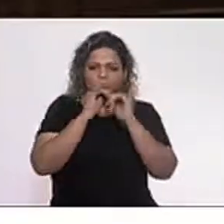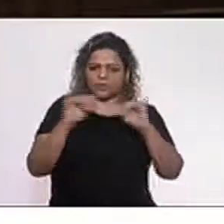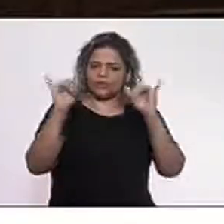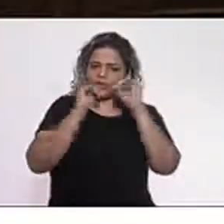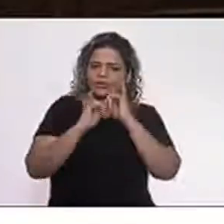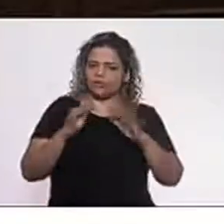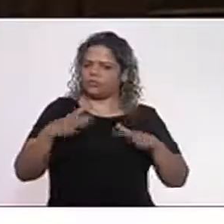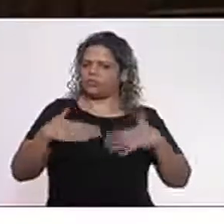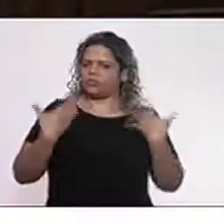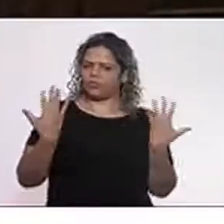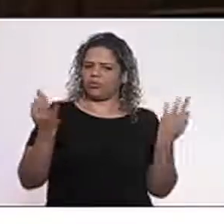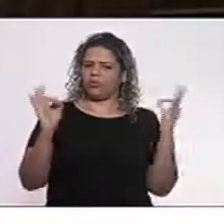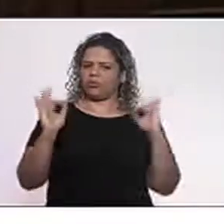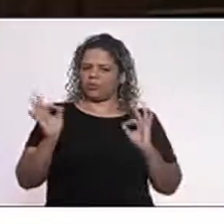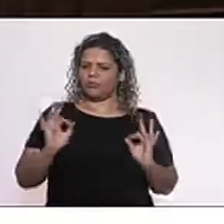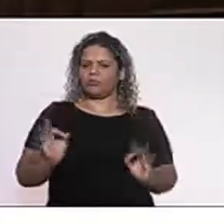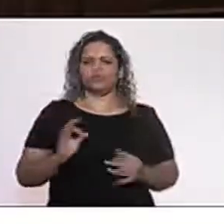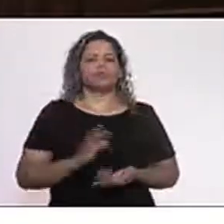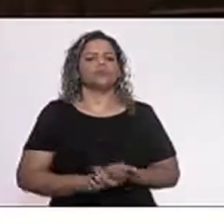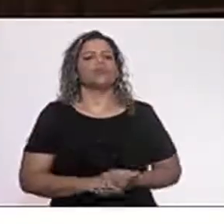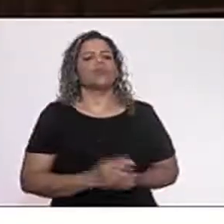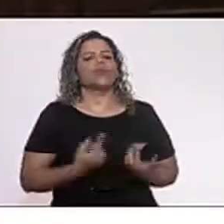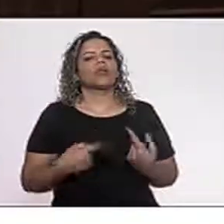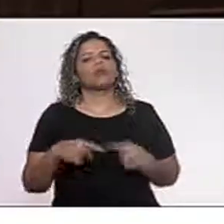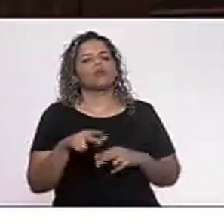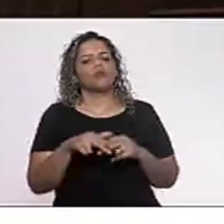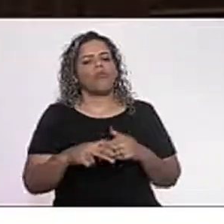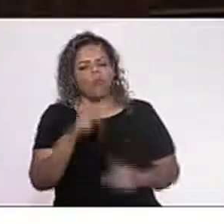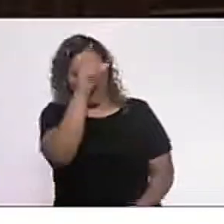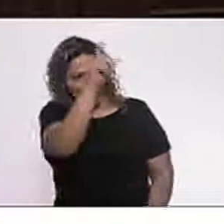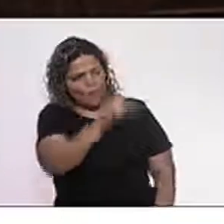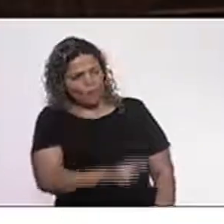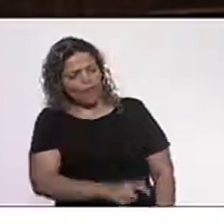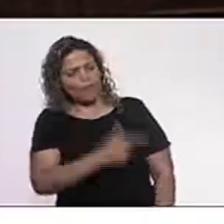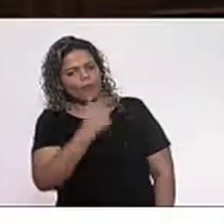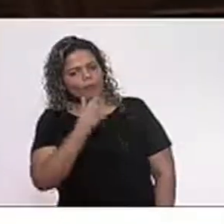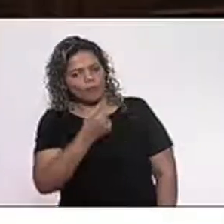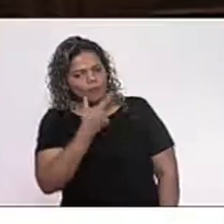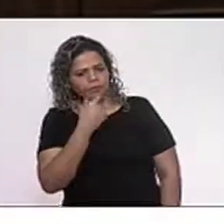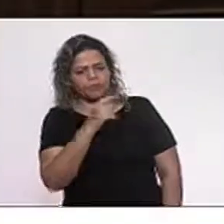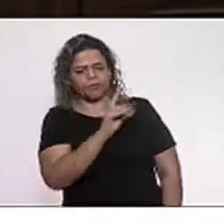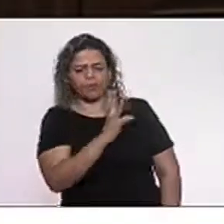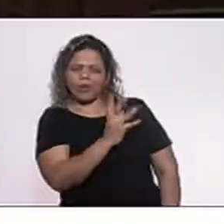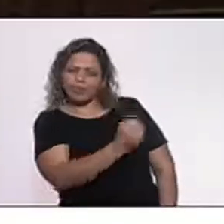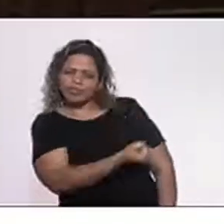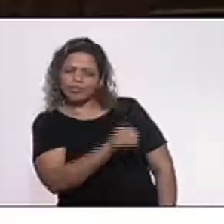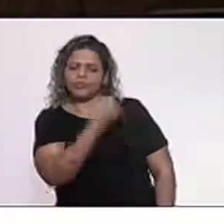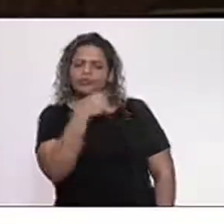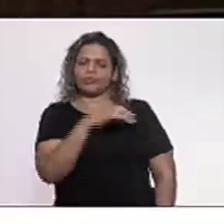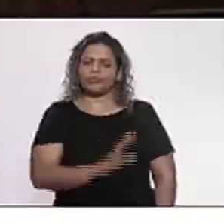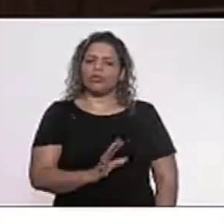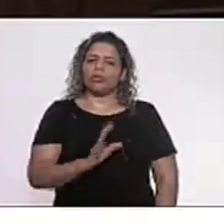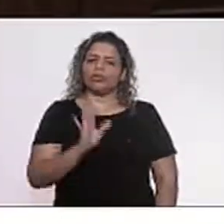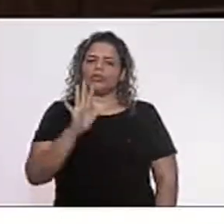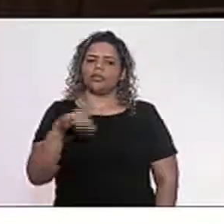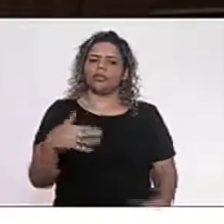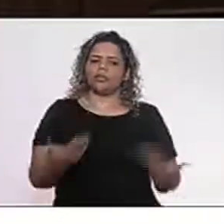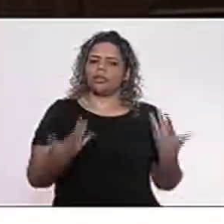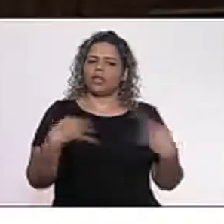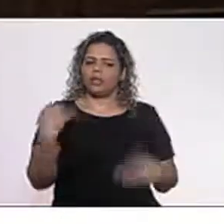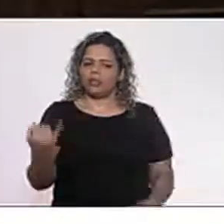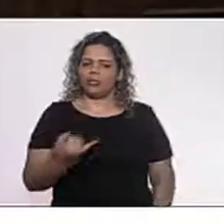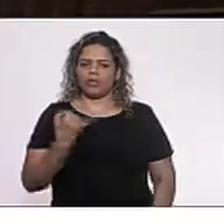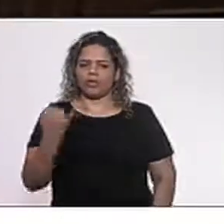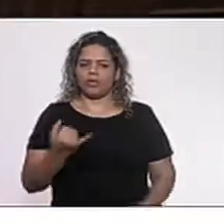que não me surpreende, vinda desse personagem obscuro da República, mas ainda assim é